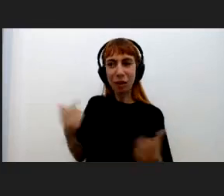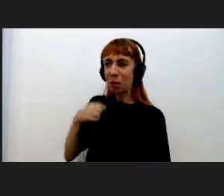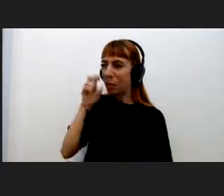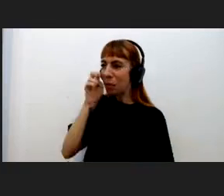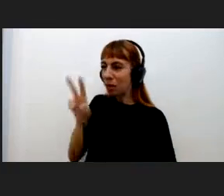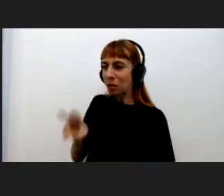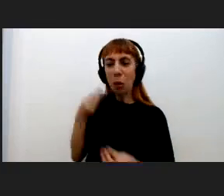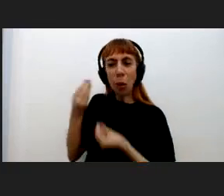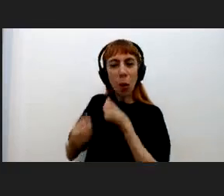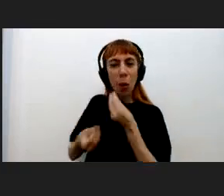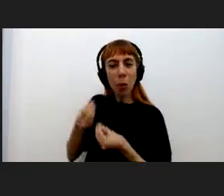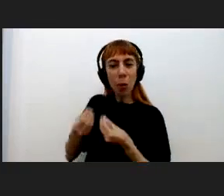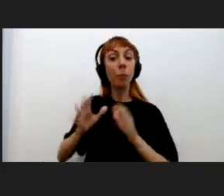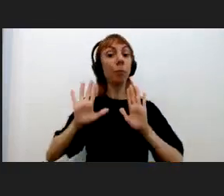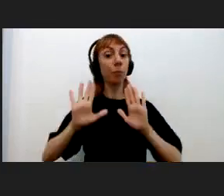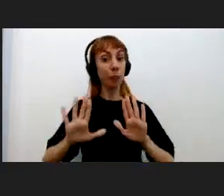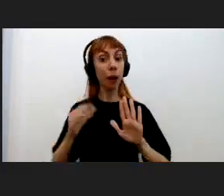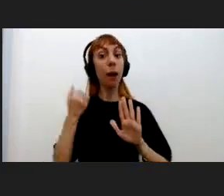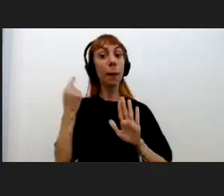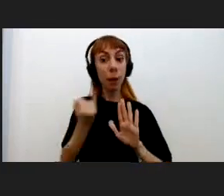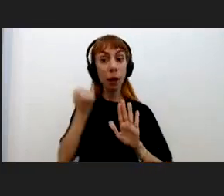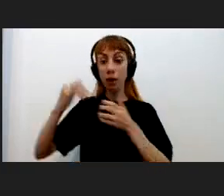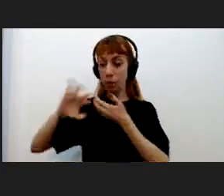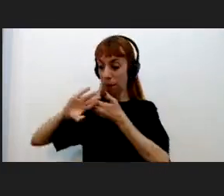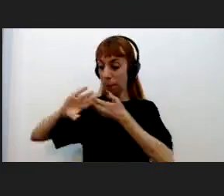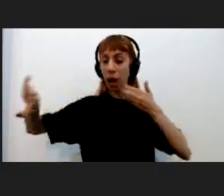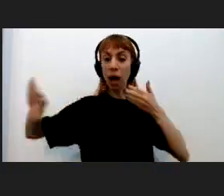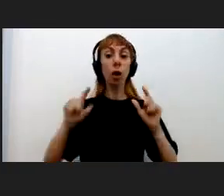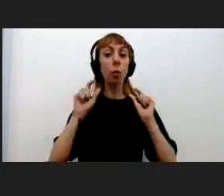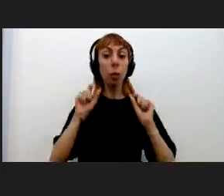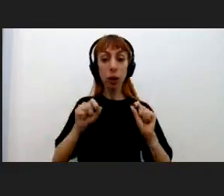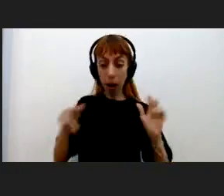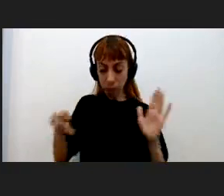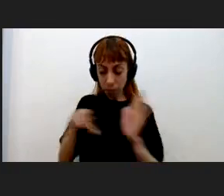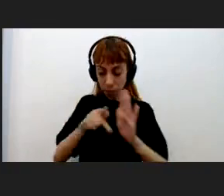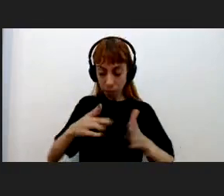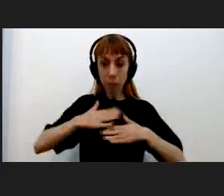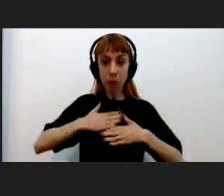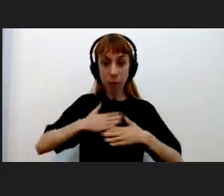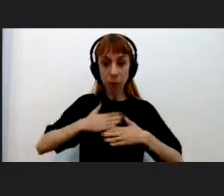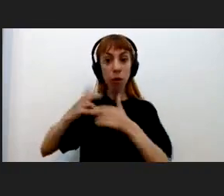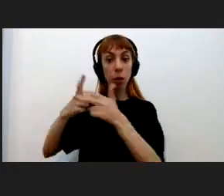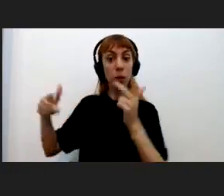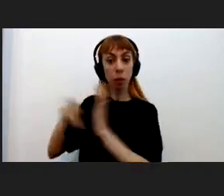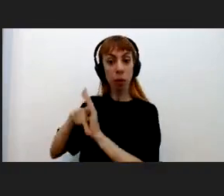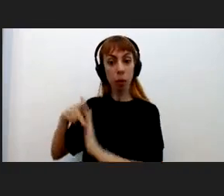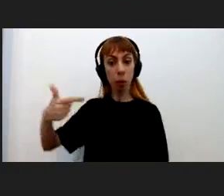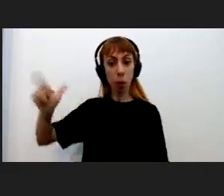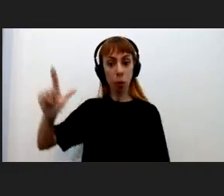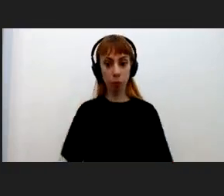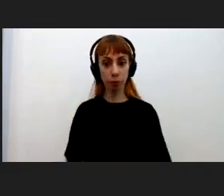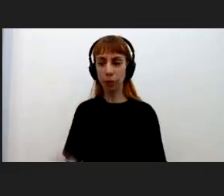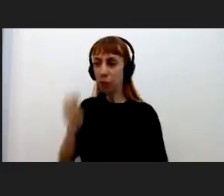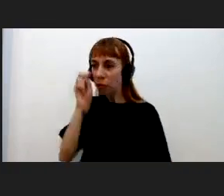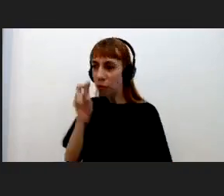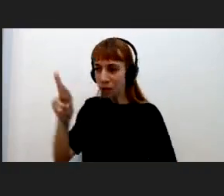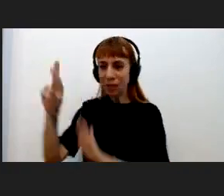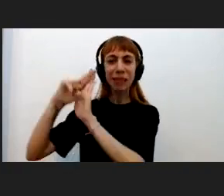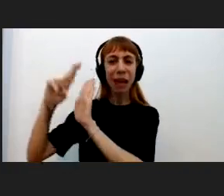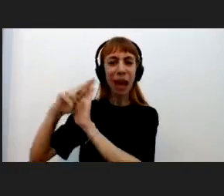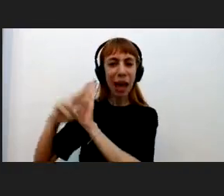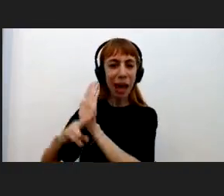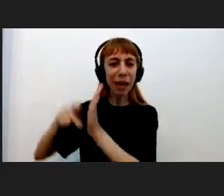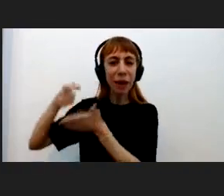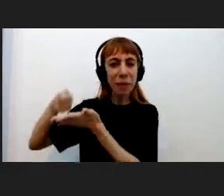diferenciar o que é meu, de fato, e o que vem do outro. Todas essas regras, todas essas imposições, elas valem para mim? Enfim,